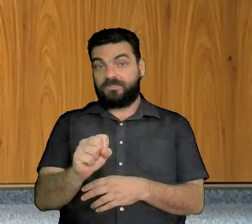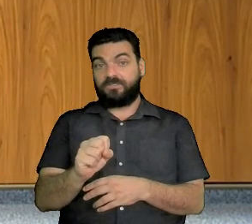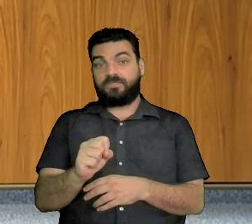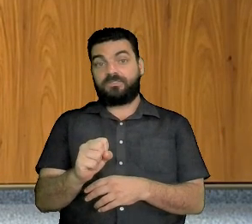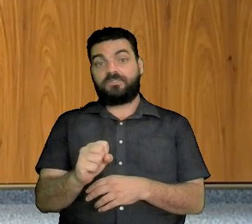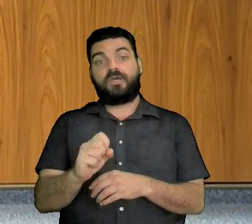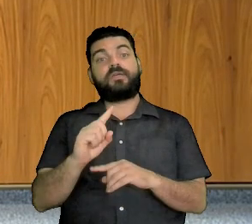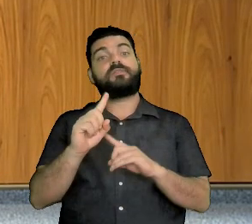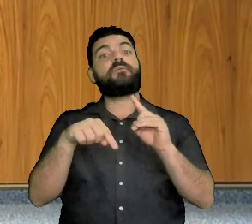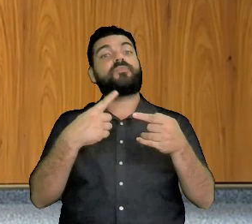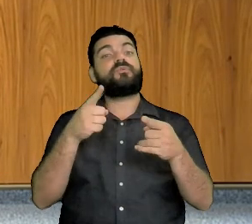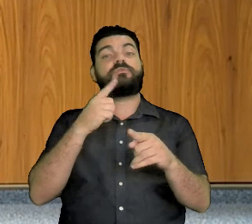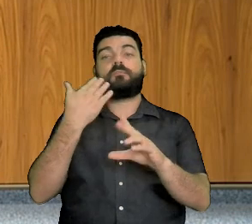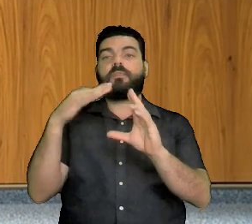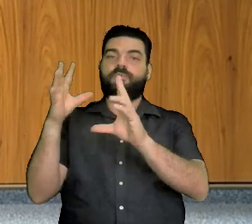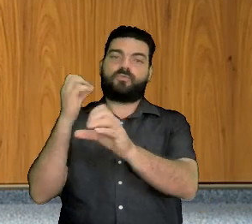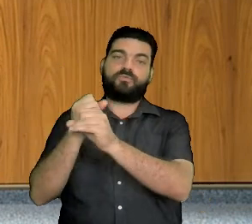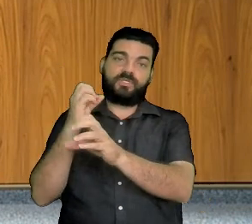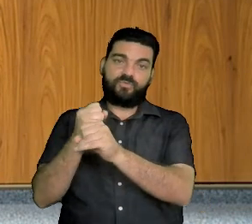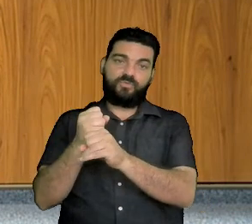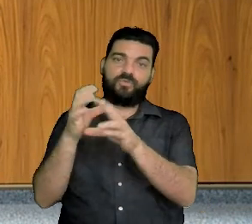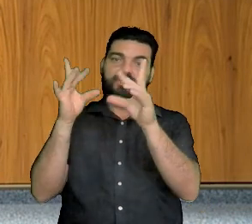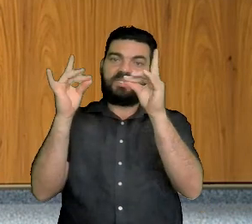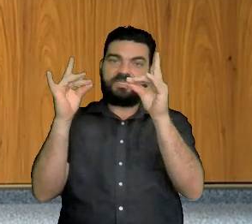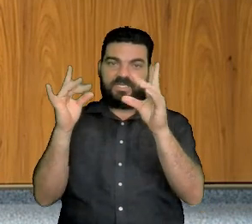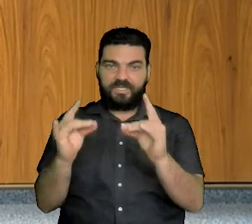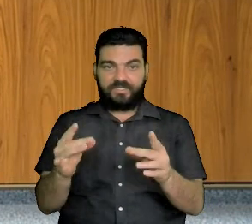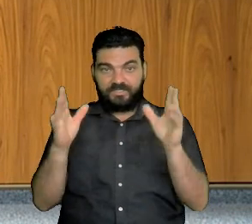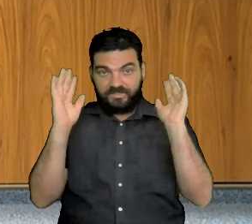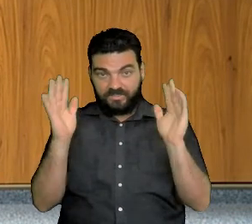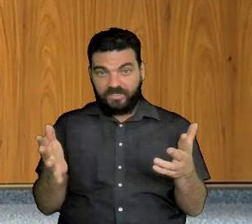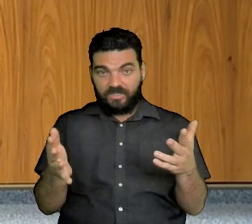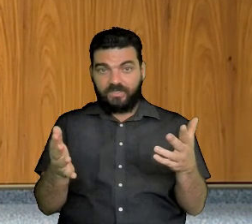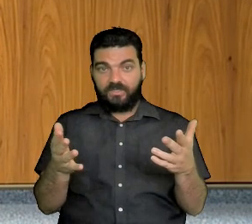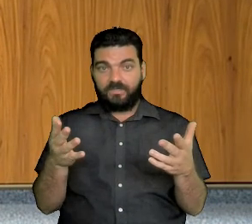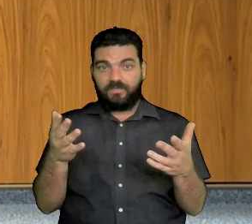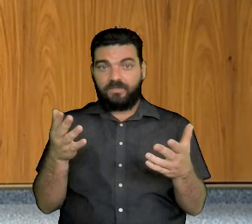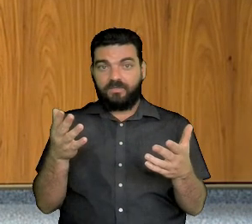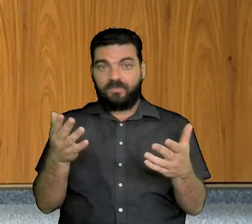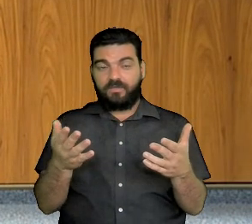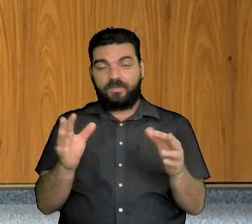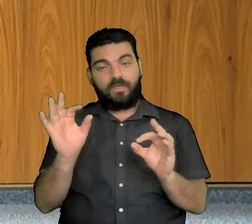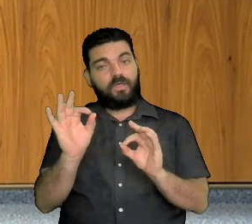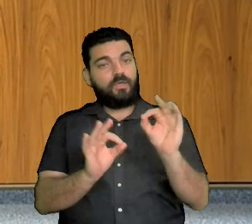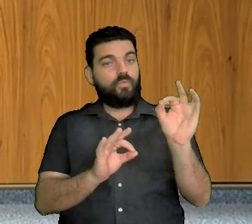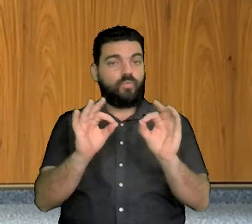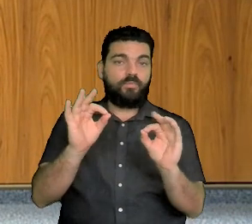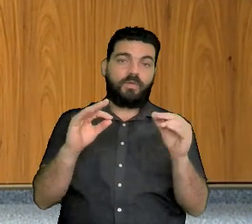vinculado ao fundo de garantia. Para ter a certeza, ia para o contador, acertadas